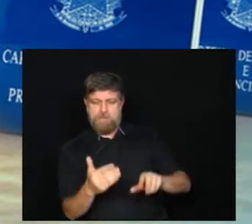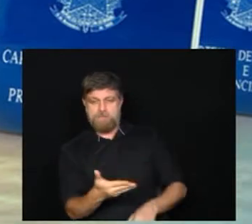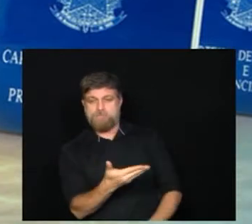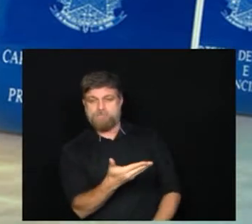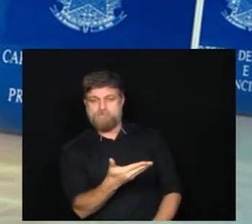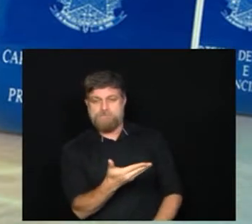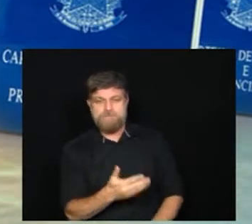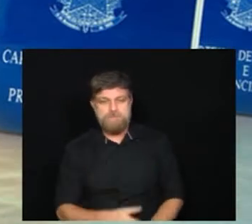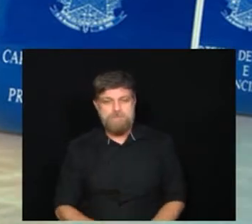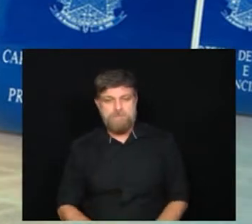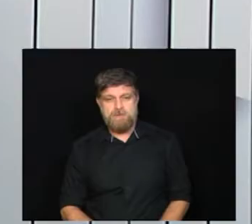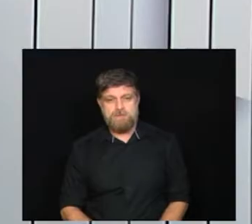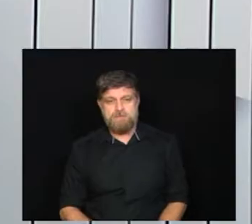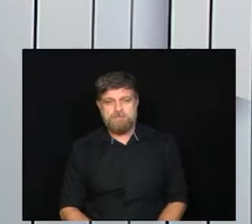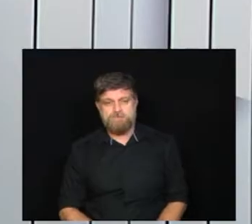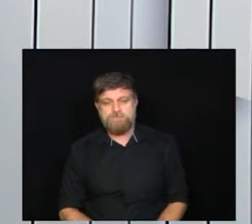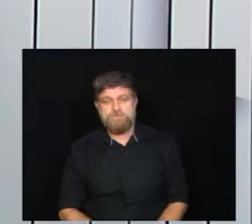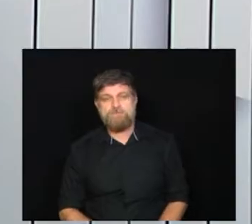www.pepsico.com.br.